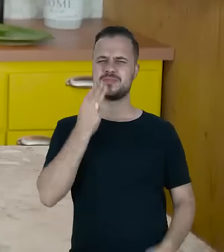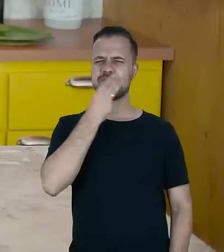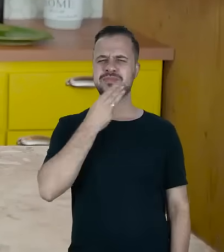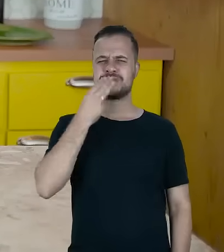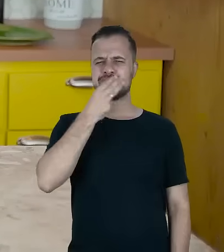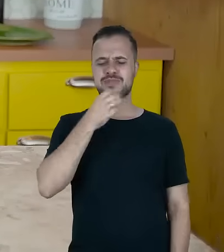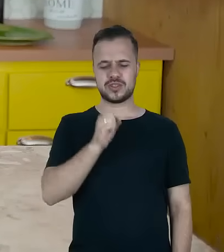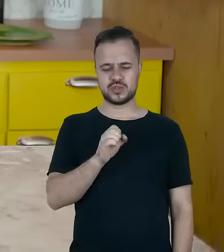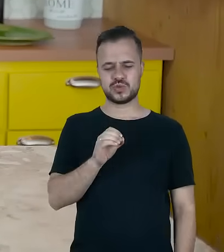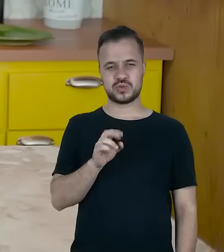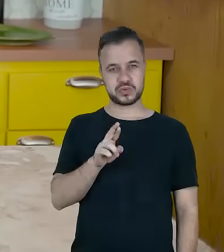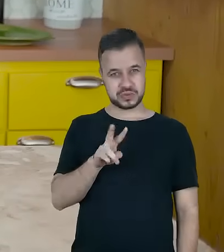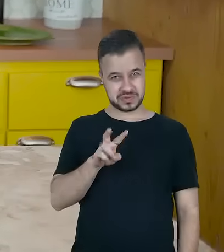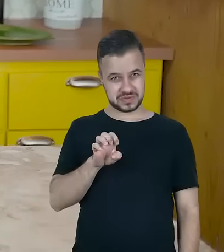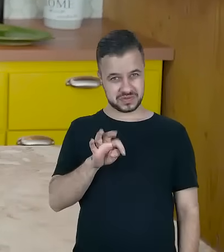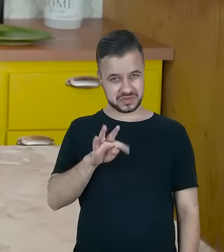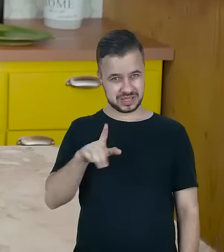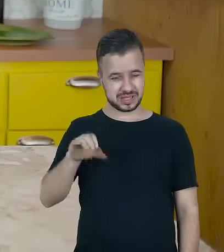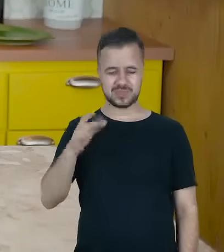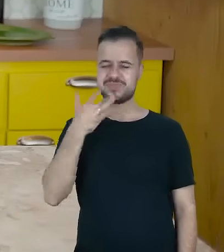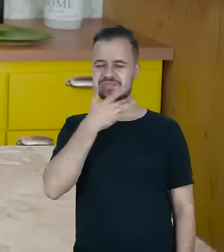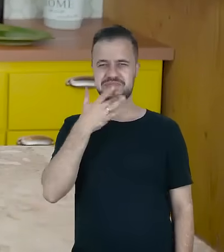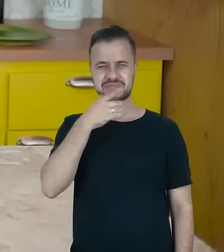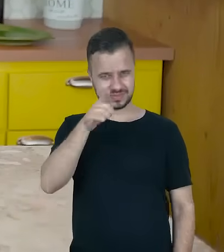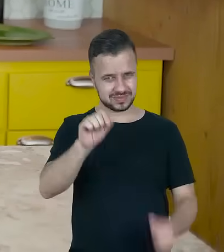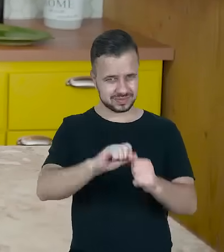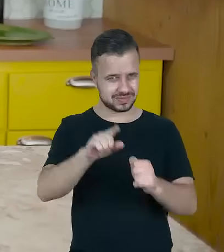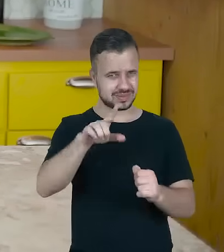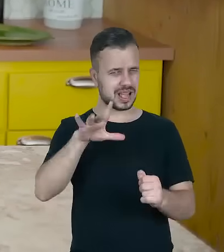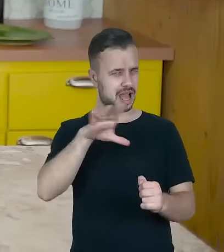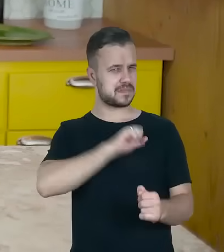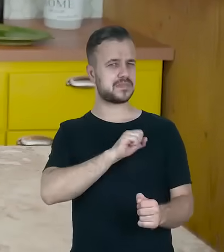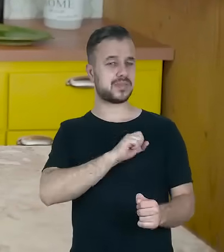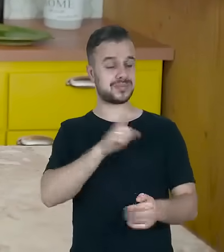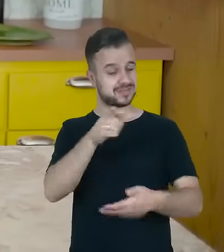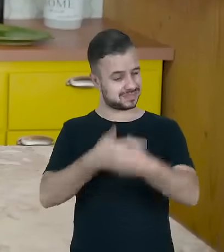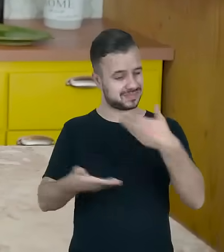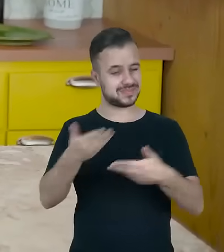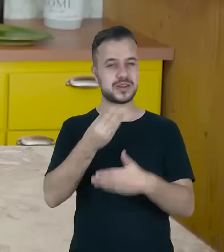Gente, esse sorvetão ficou muito do gostoso. Podem fazer que vocês vão amar. E